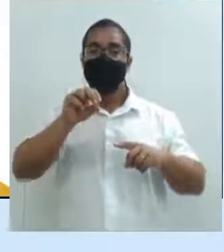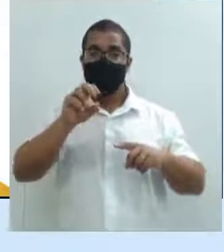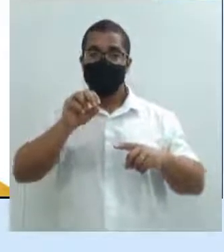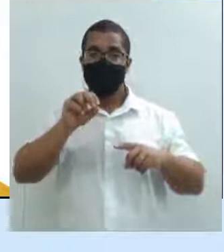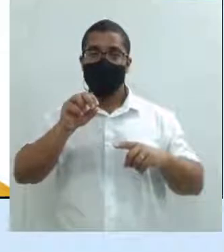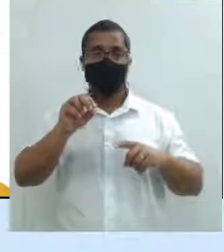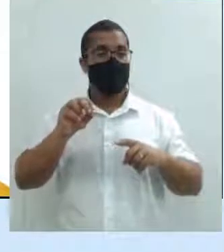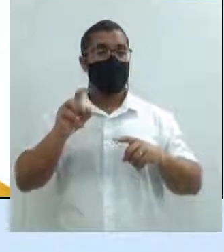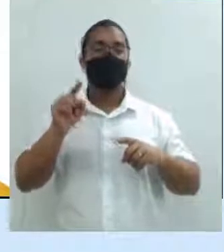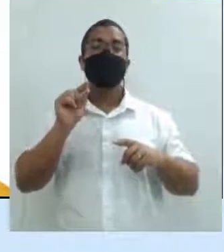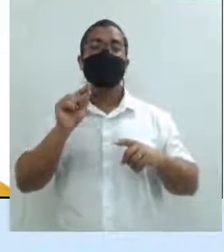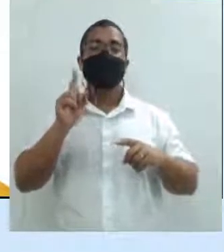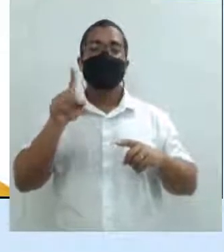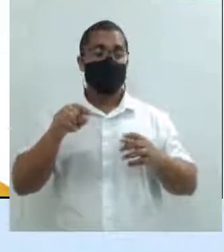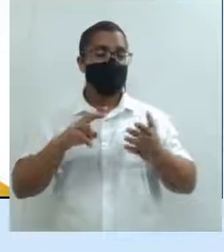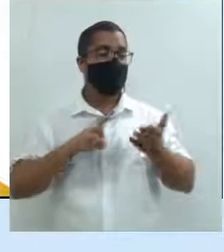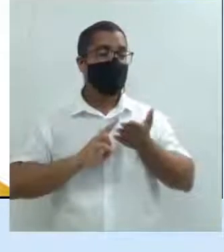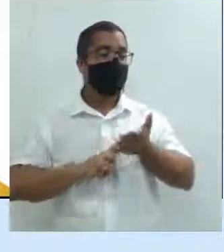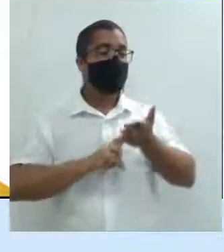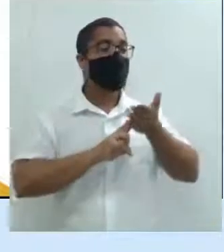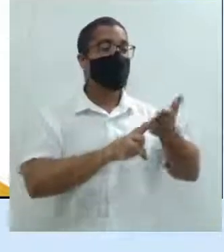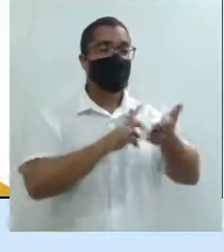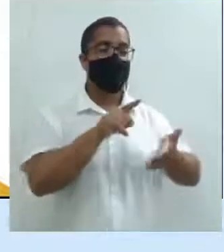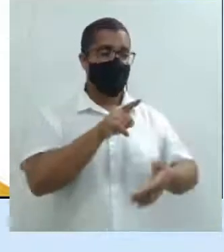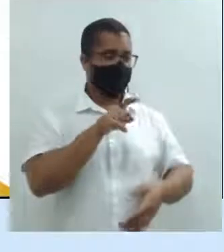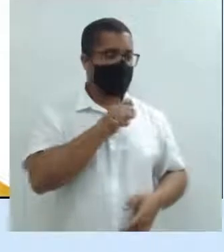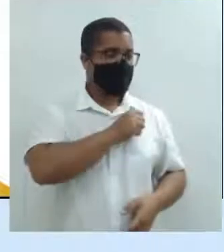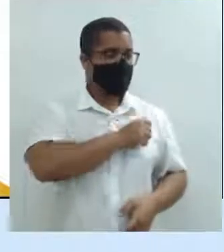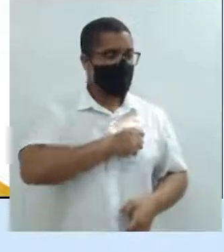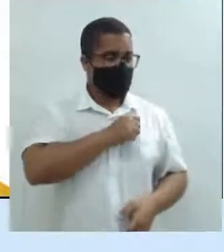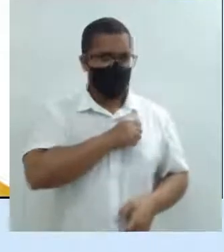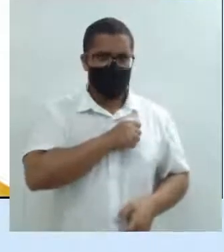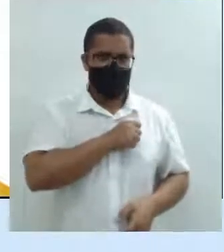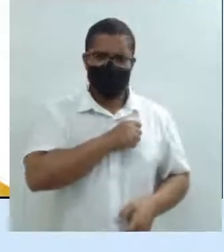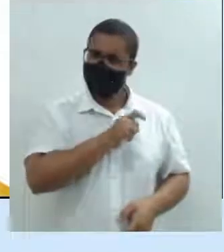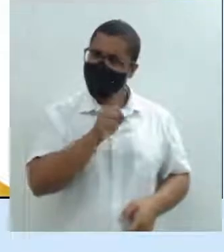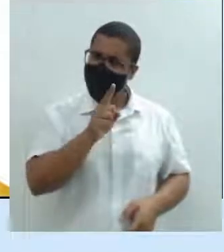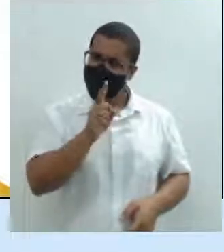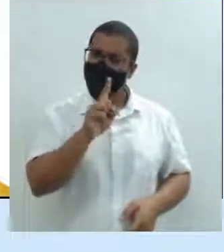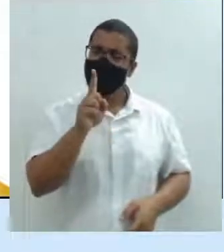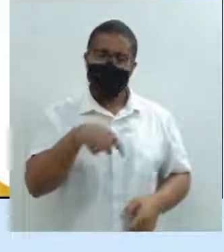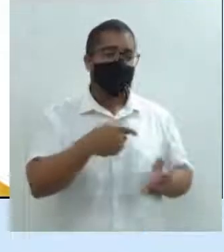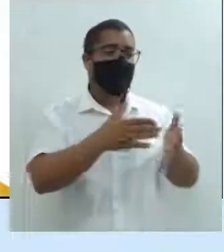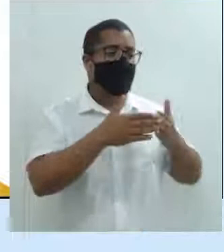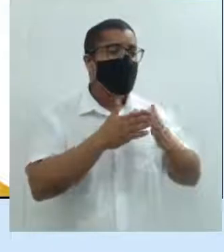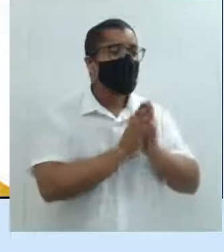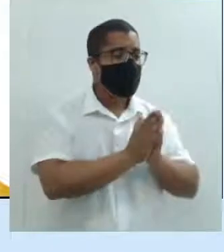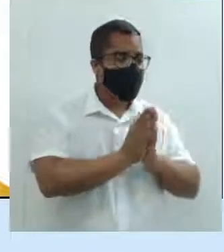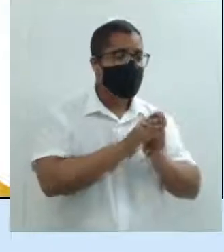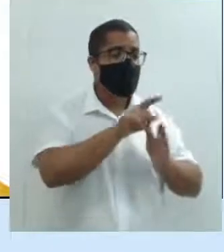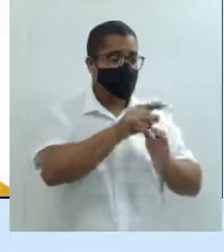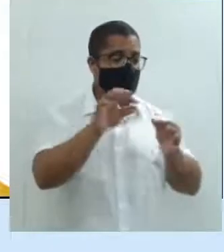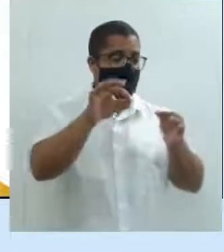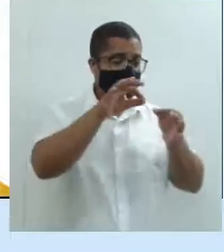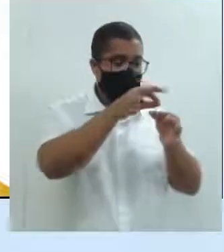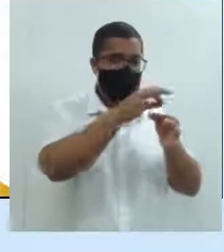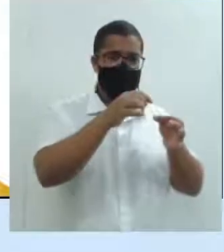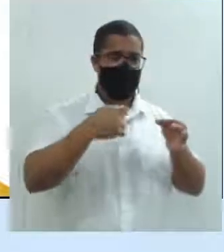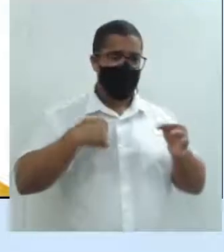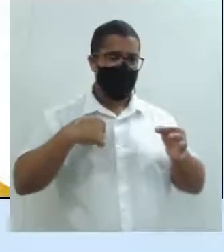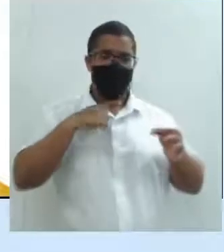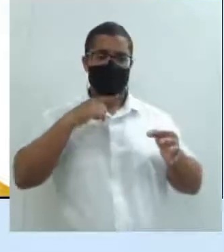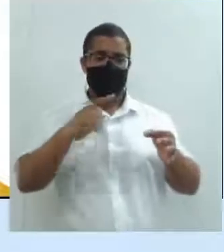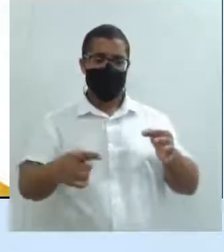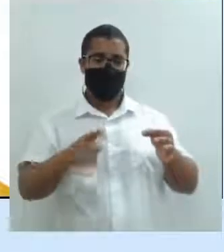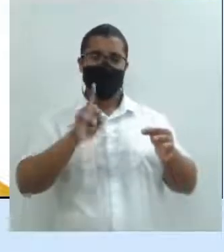é uma mensagem de saudade, mas sim um pedido para que a netinha possa fazer algo para ela que ela não consegue,